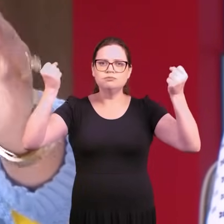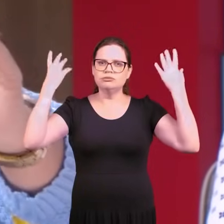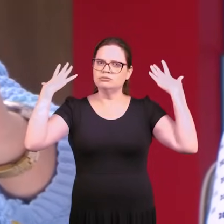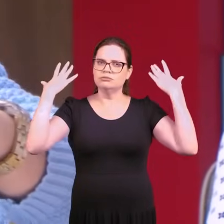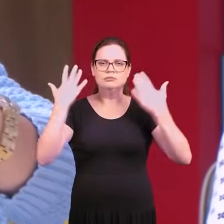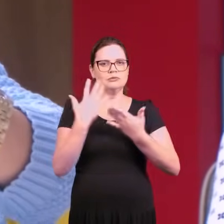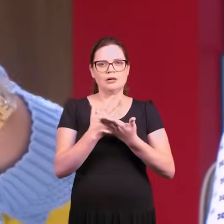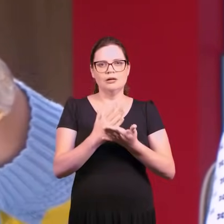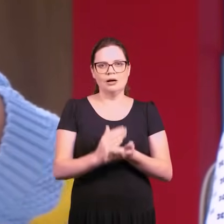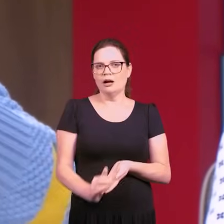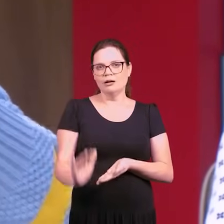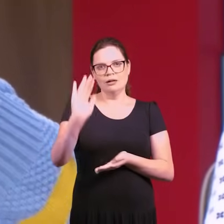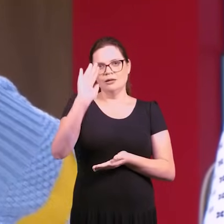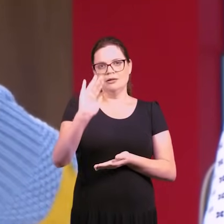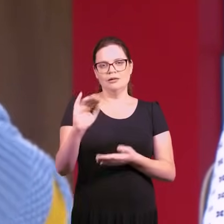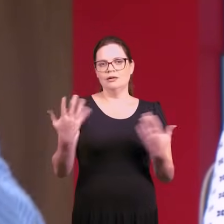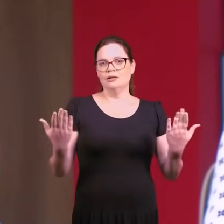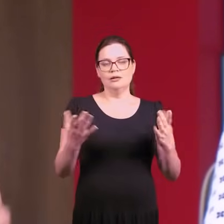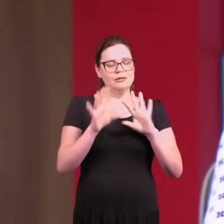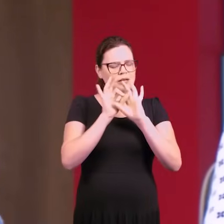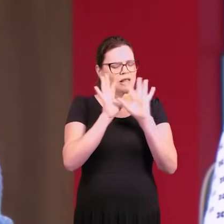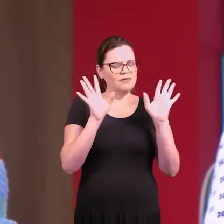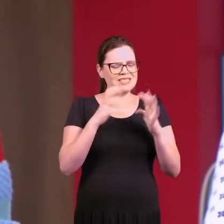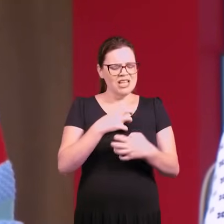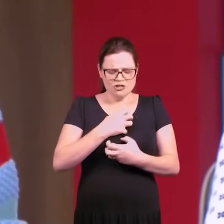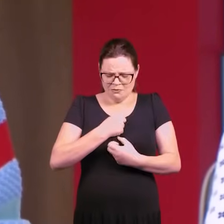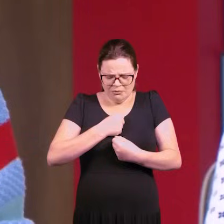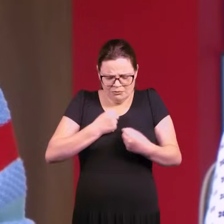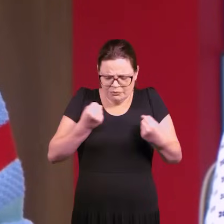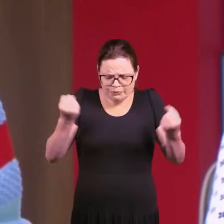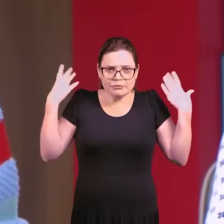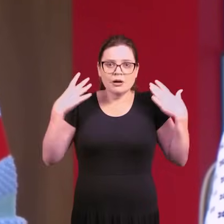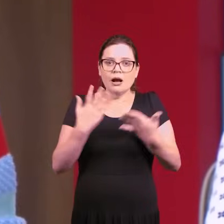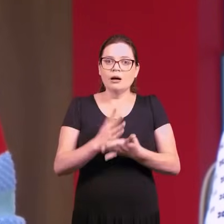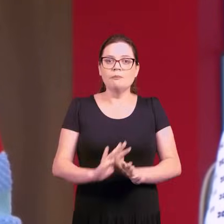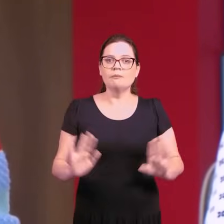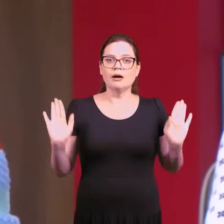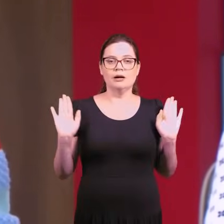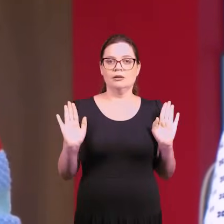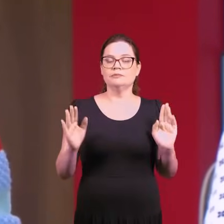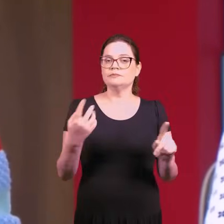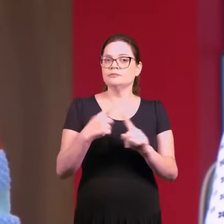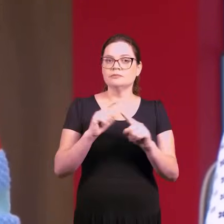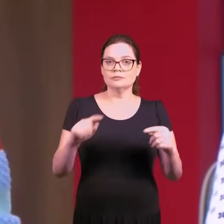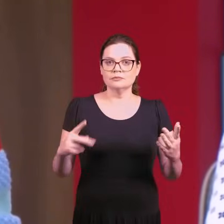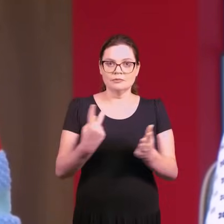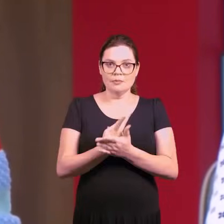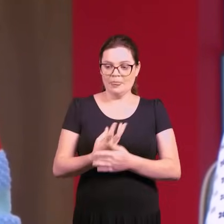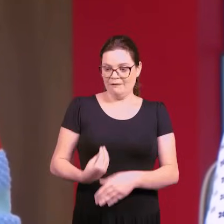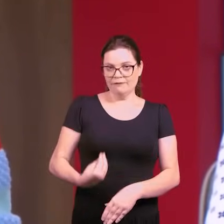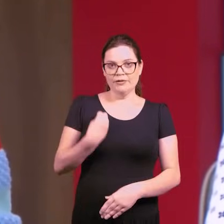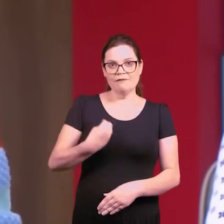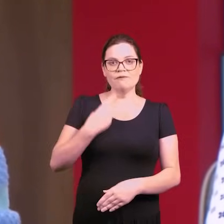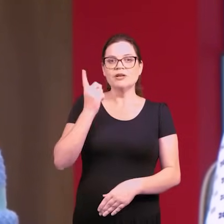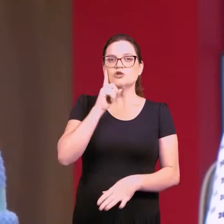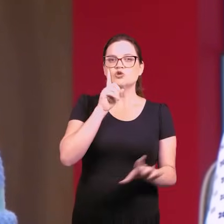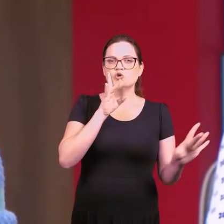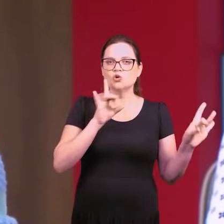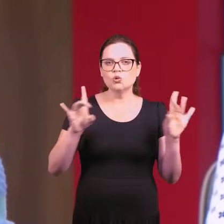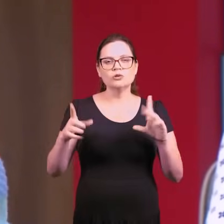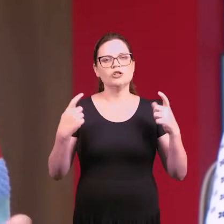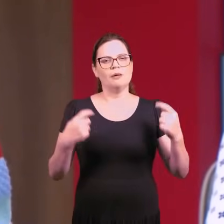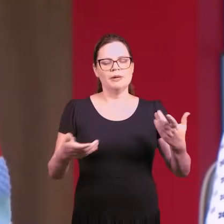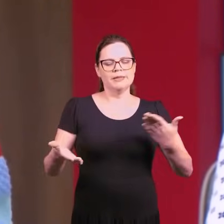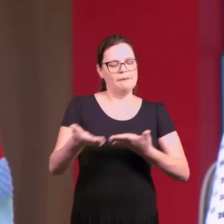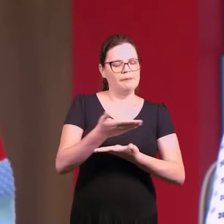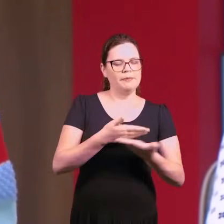esquecer isso, vamos ficar livres desses sentimentos, porque a convivência, ela pressupõe alegrias,